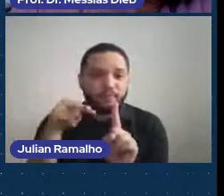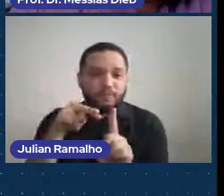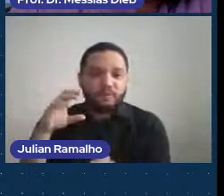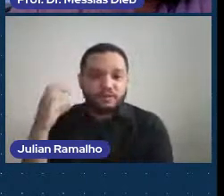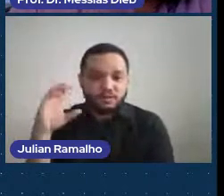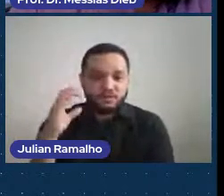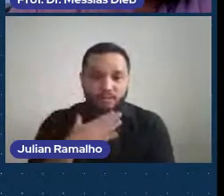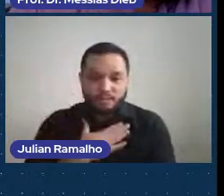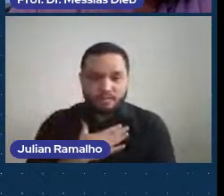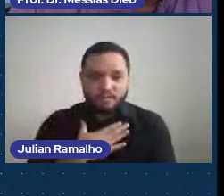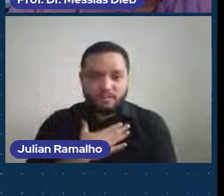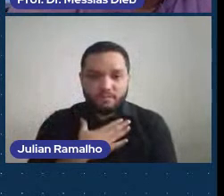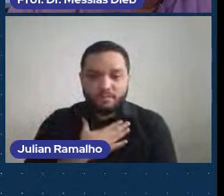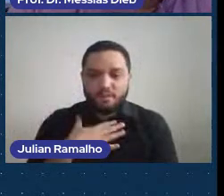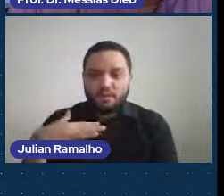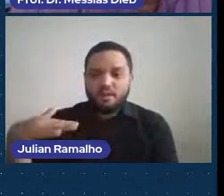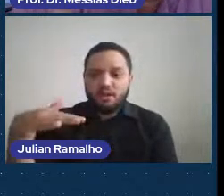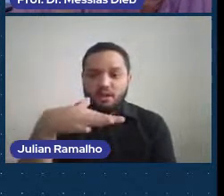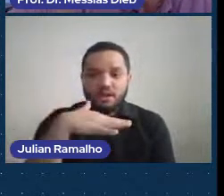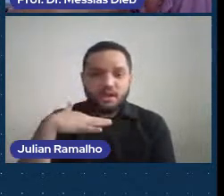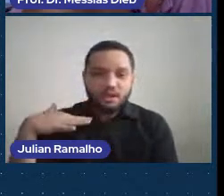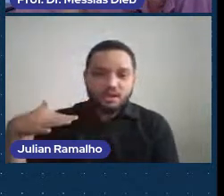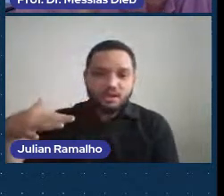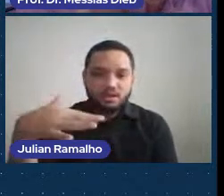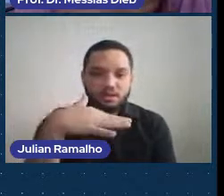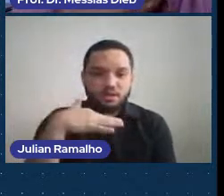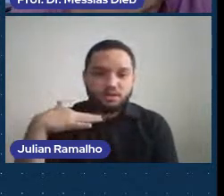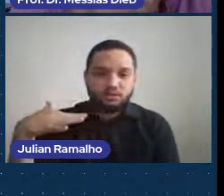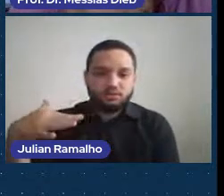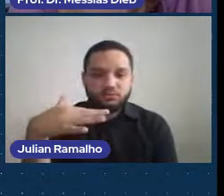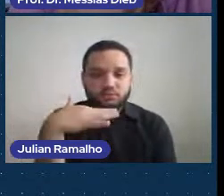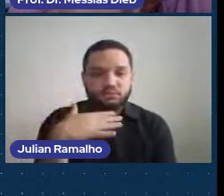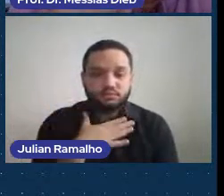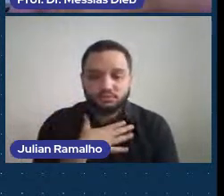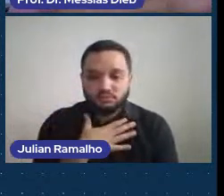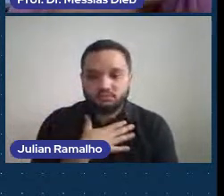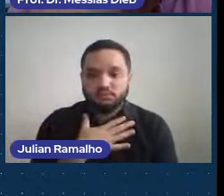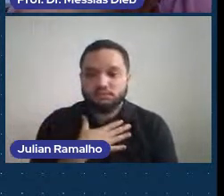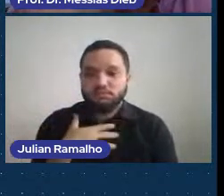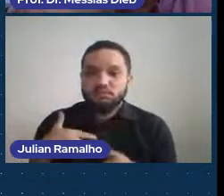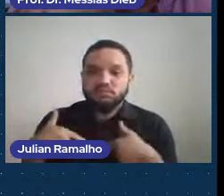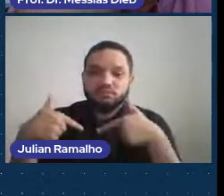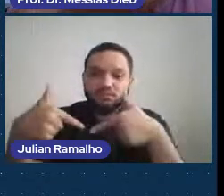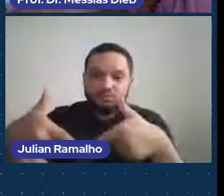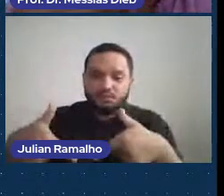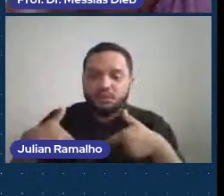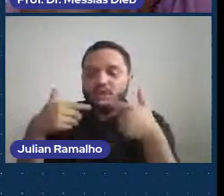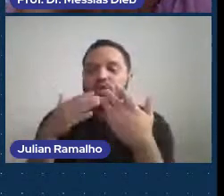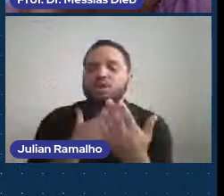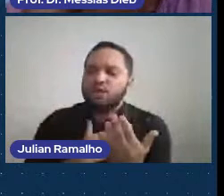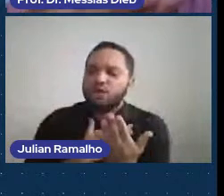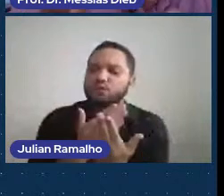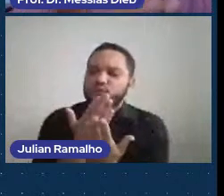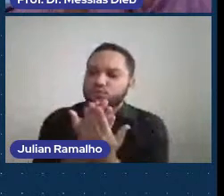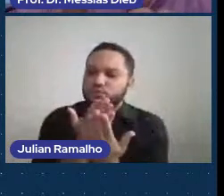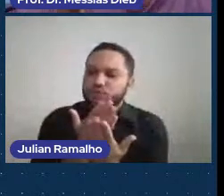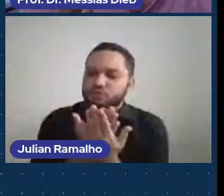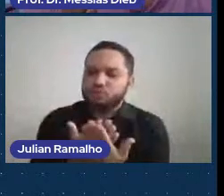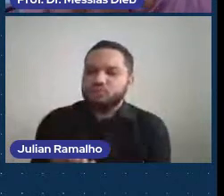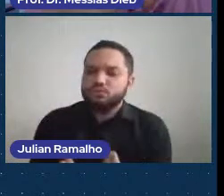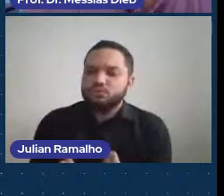estou inserido, para a área em que eu estou militando, né, estudando, qual é a